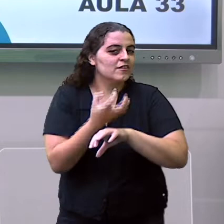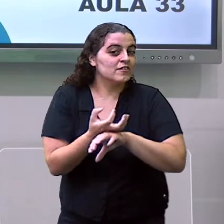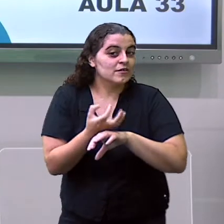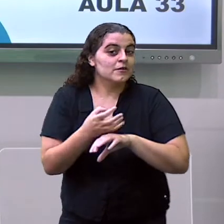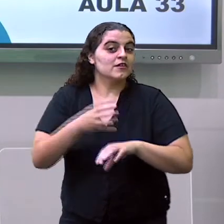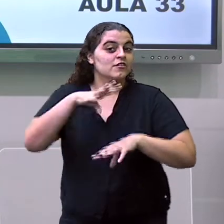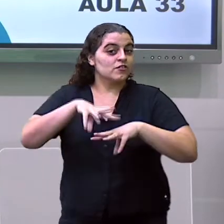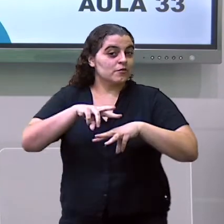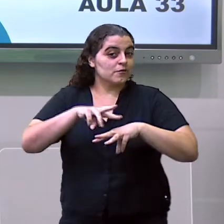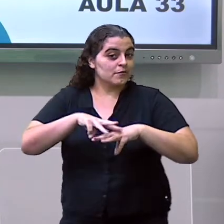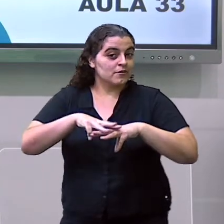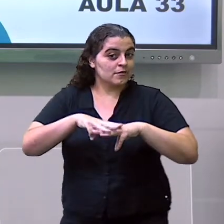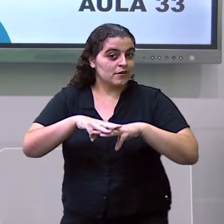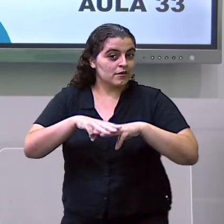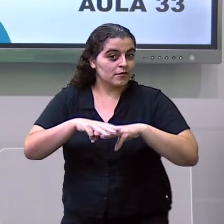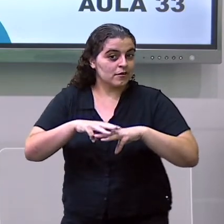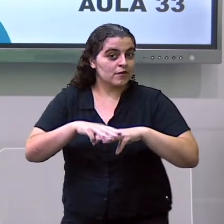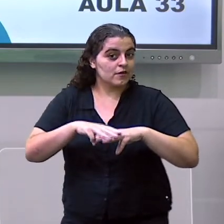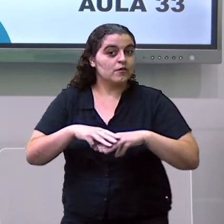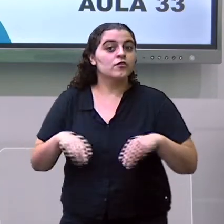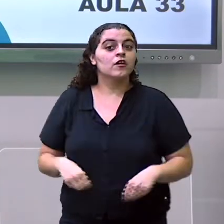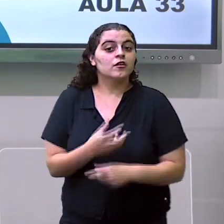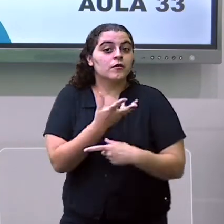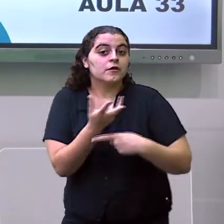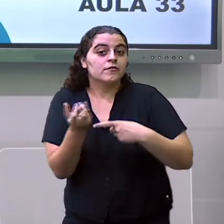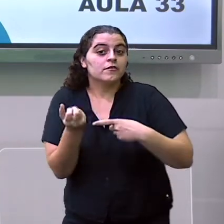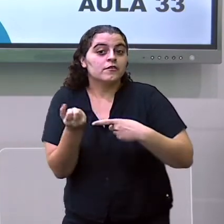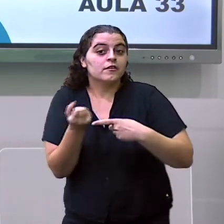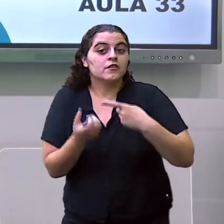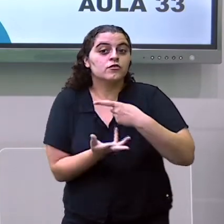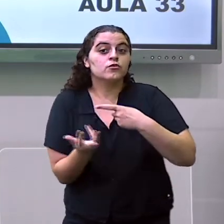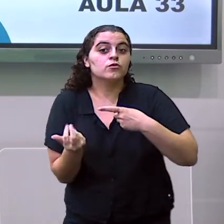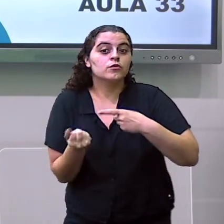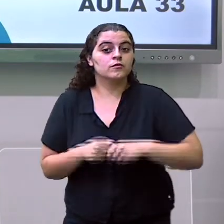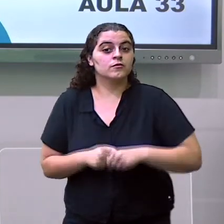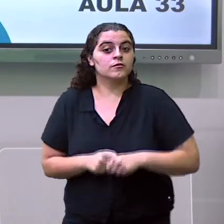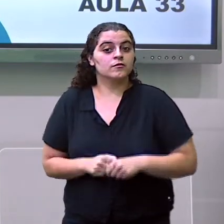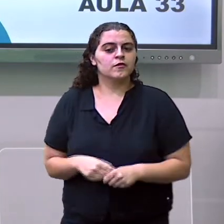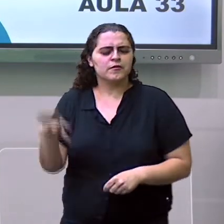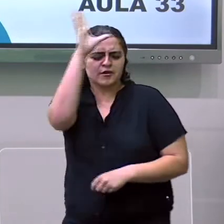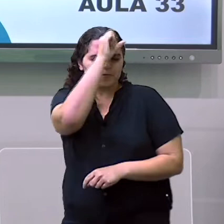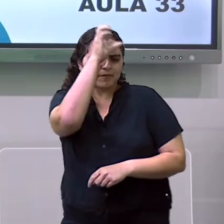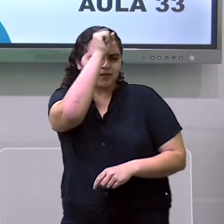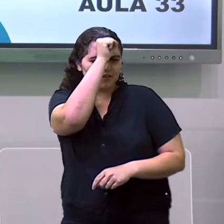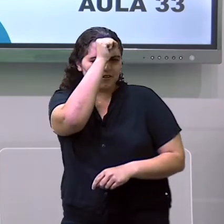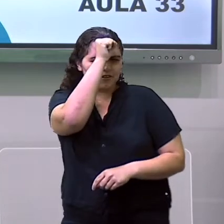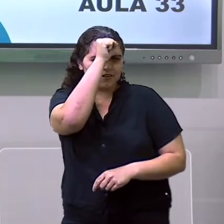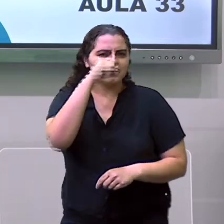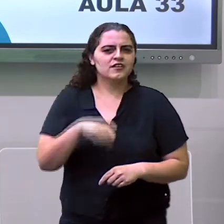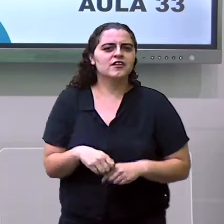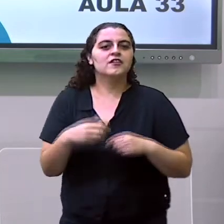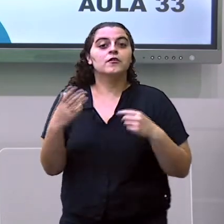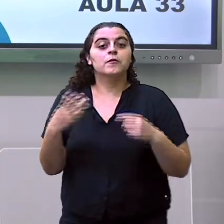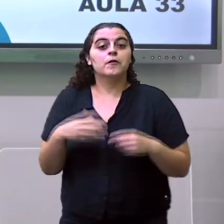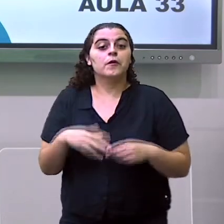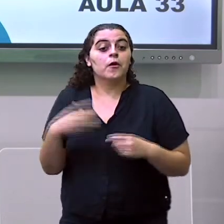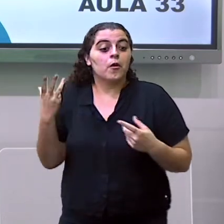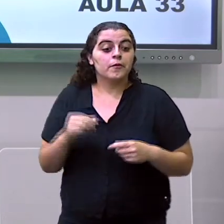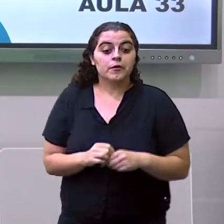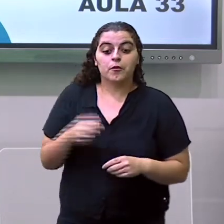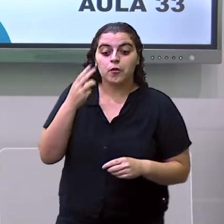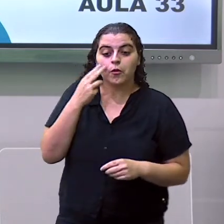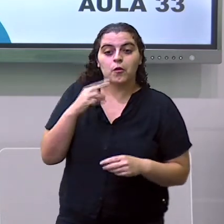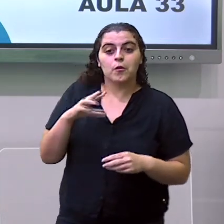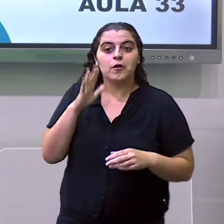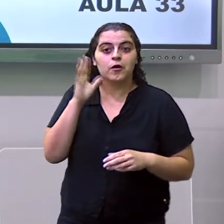matemática, nosso objeto de conhecimento são as frações. Trabalhar as frações é mais uma